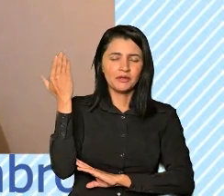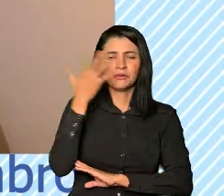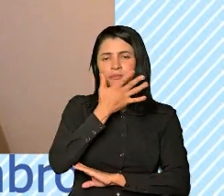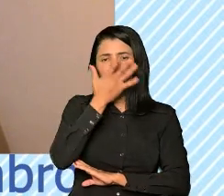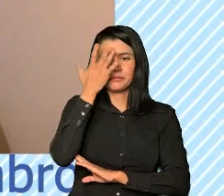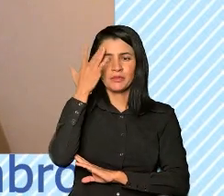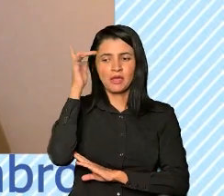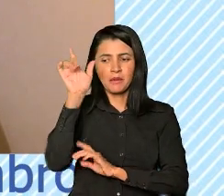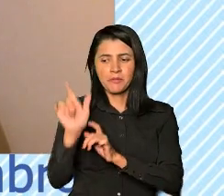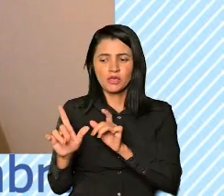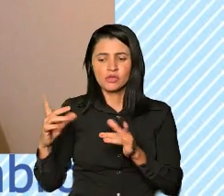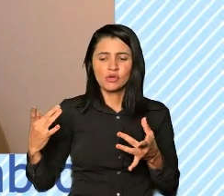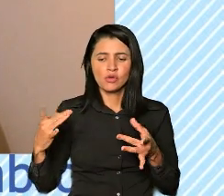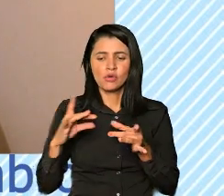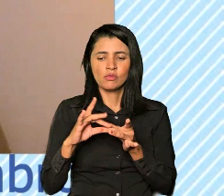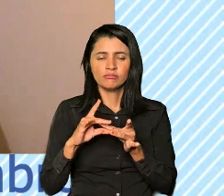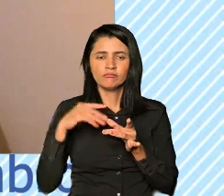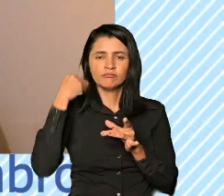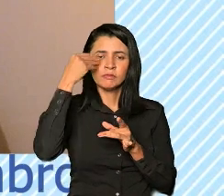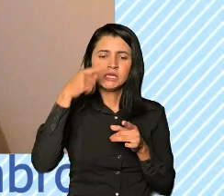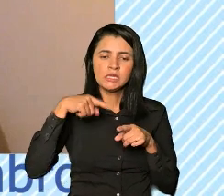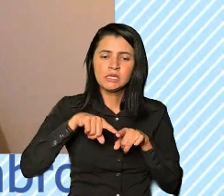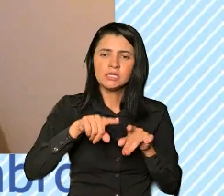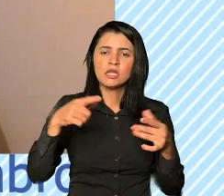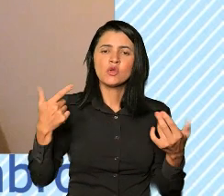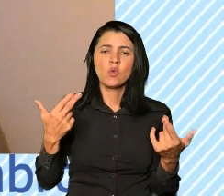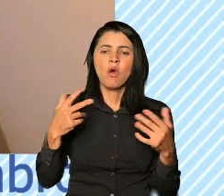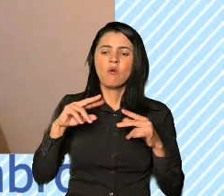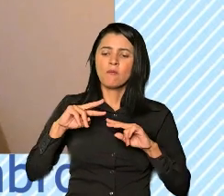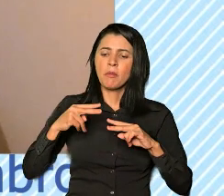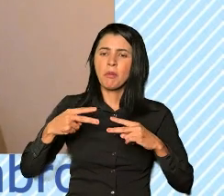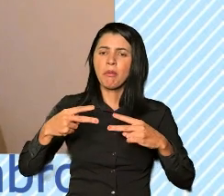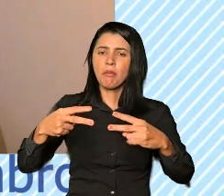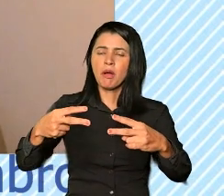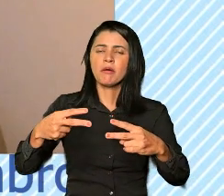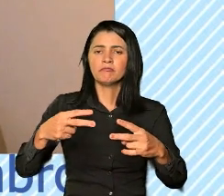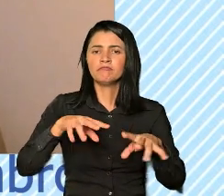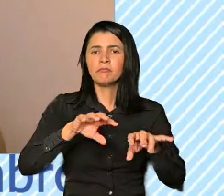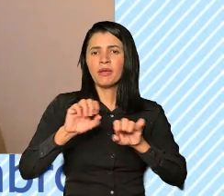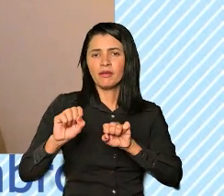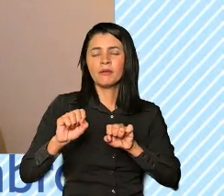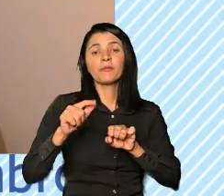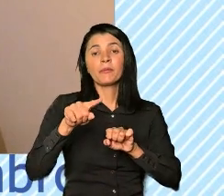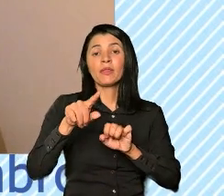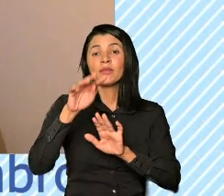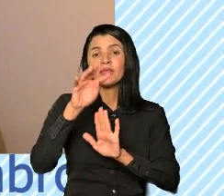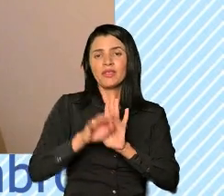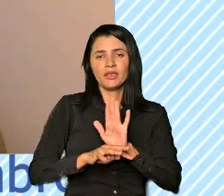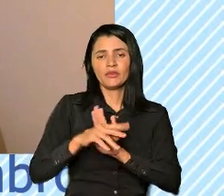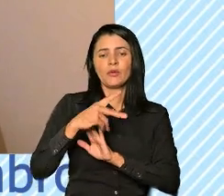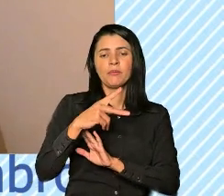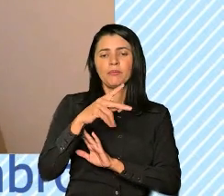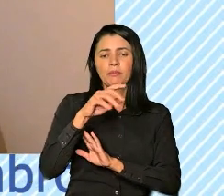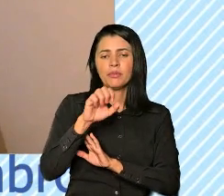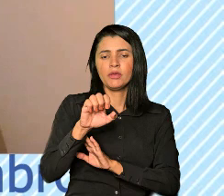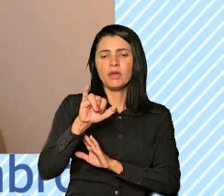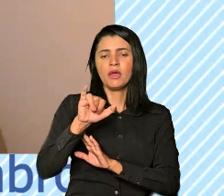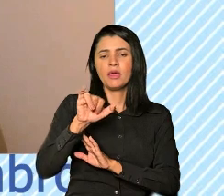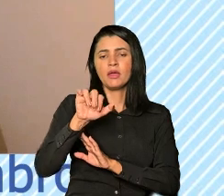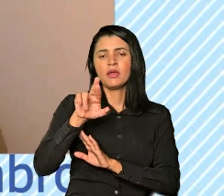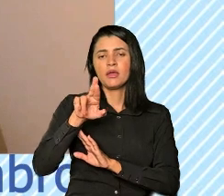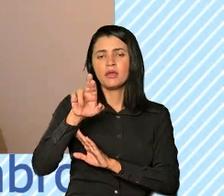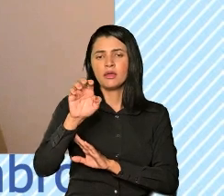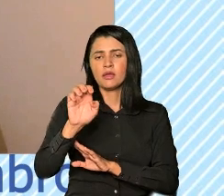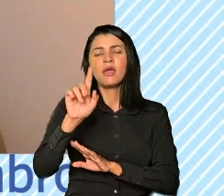ligados por uma experiência comum, eles são portadores. E o texto do Pierre Novat, que na verdade é um capítulo